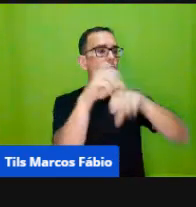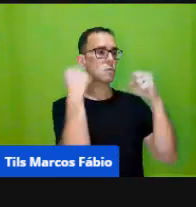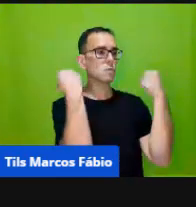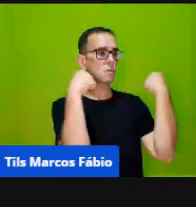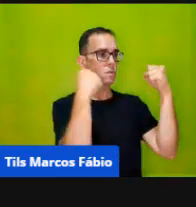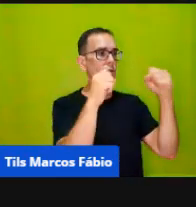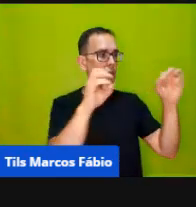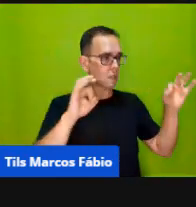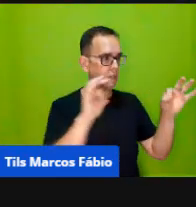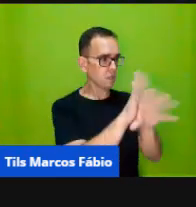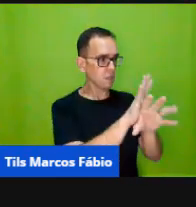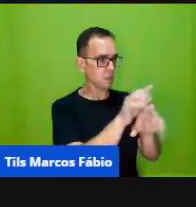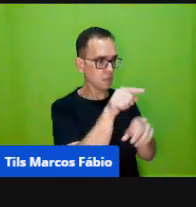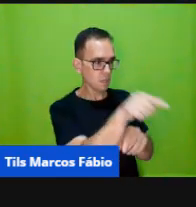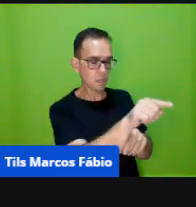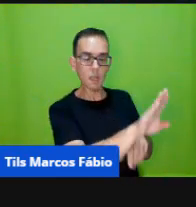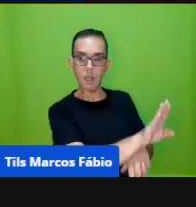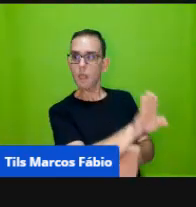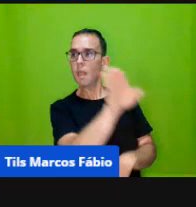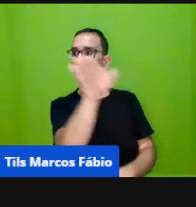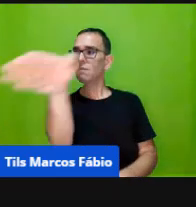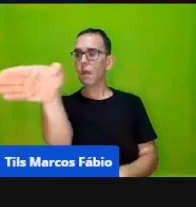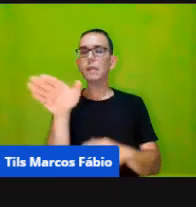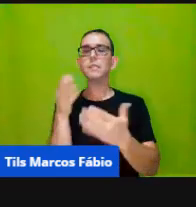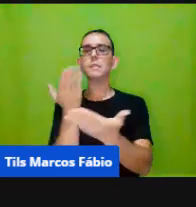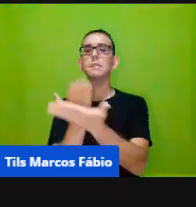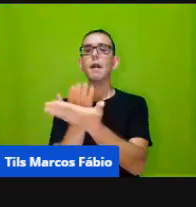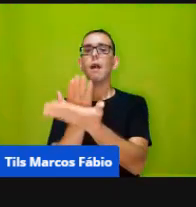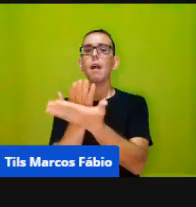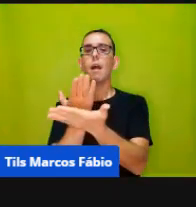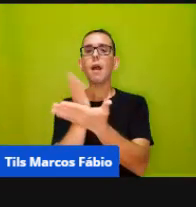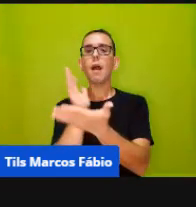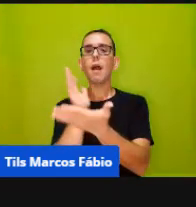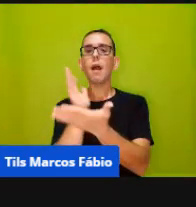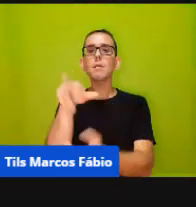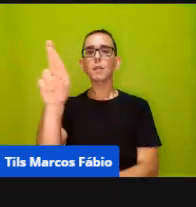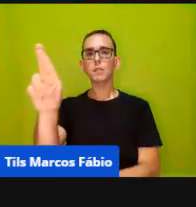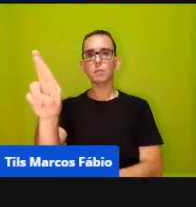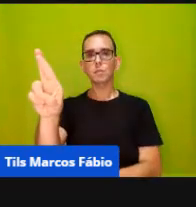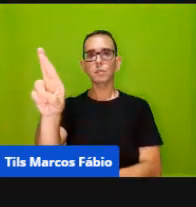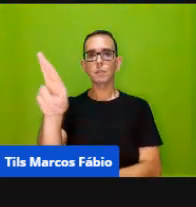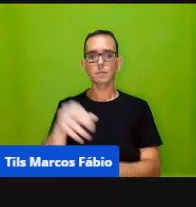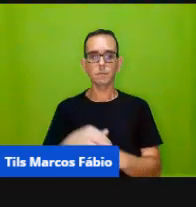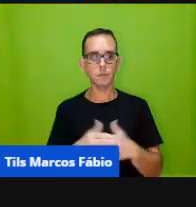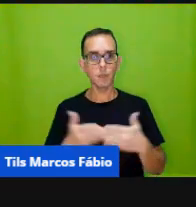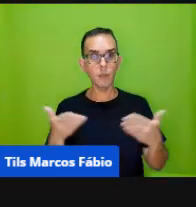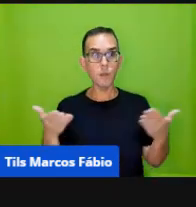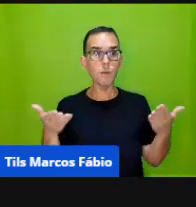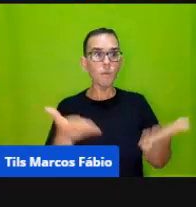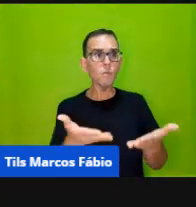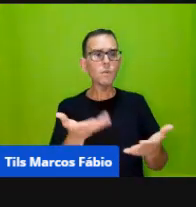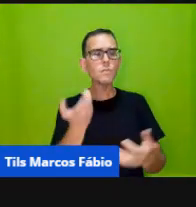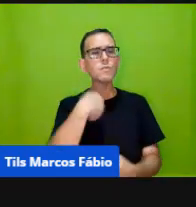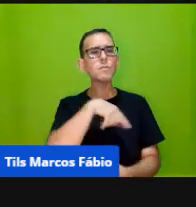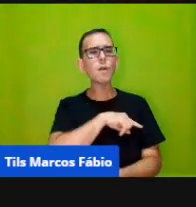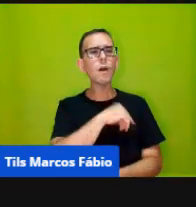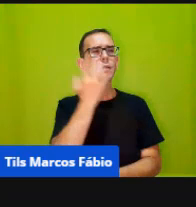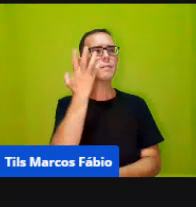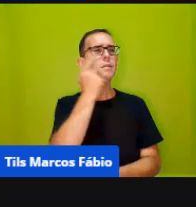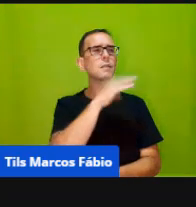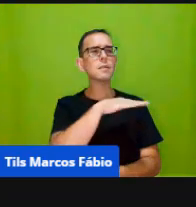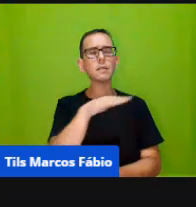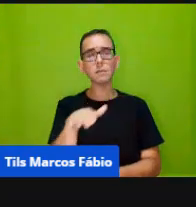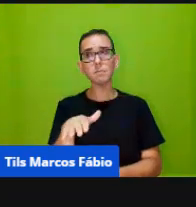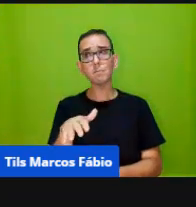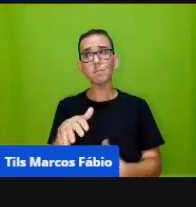da praticar o esporte, aí entrar para a aula até meio-dia. Hoje as nossas crianças, não sei se